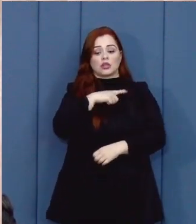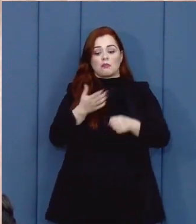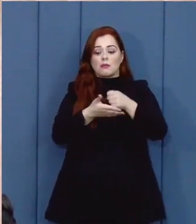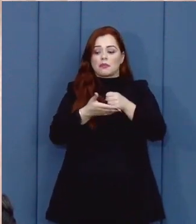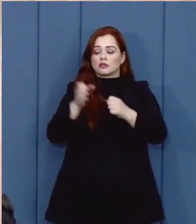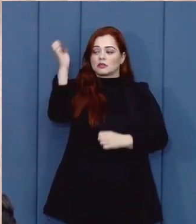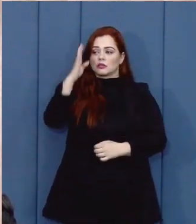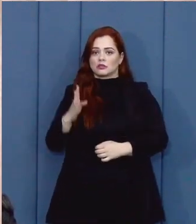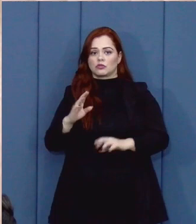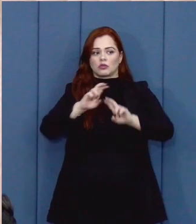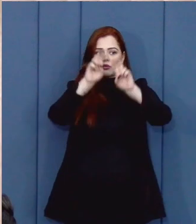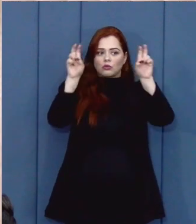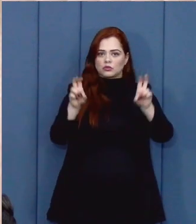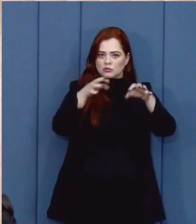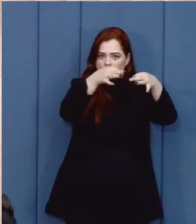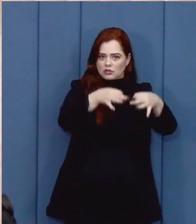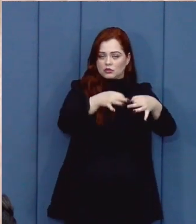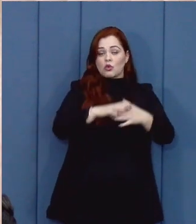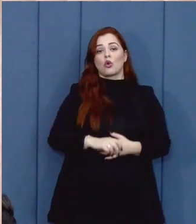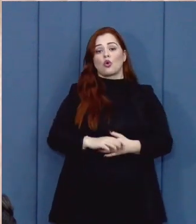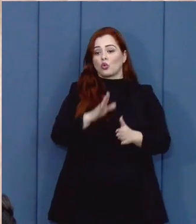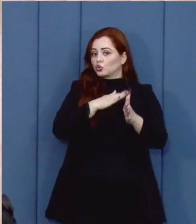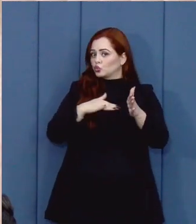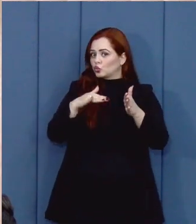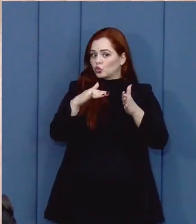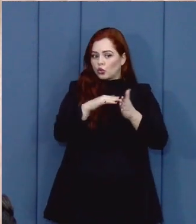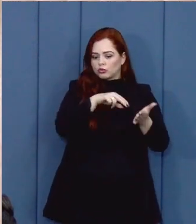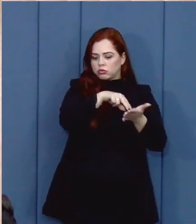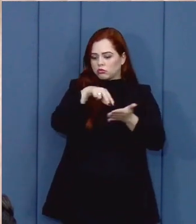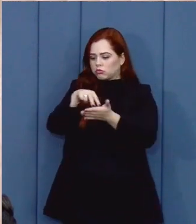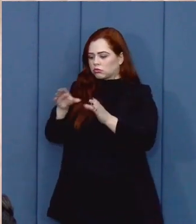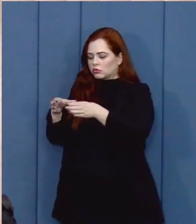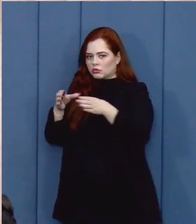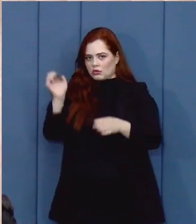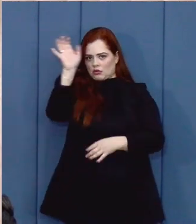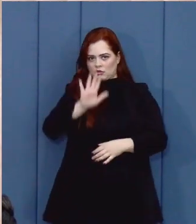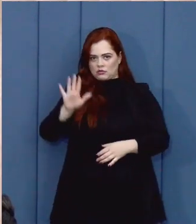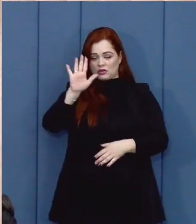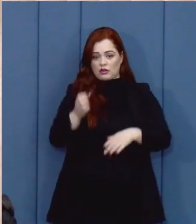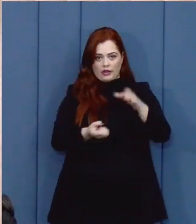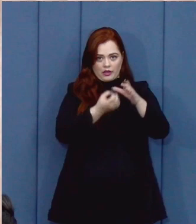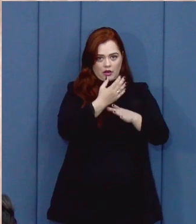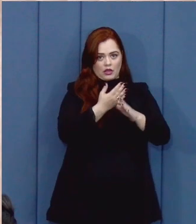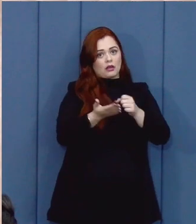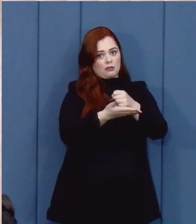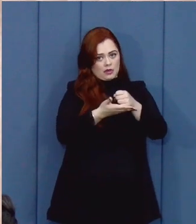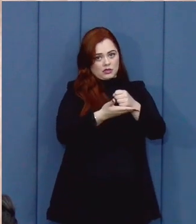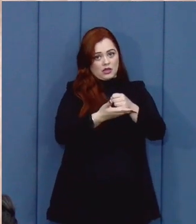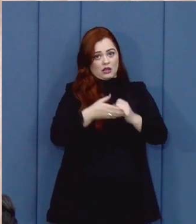lidar com os temas específicos. Todas as posições nacionais são elaboradas, fundamentadas